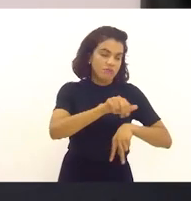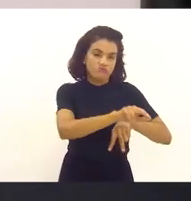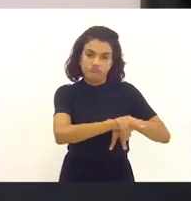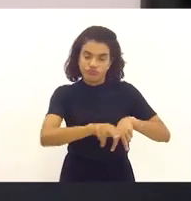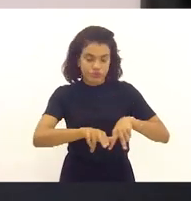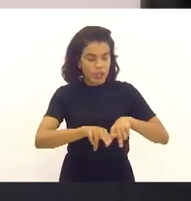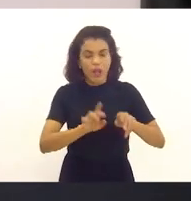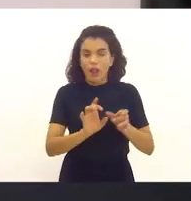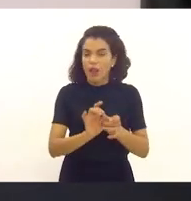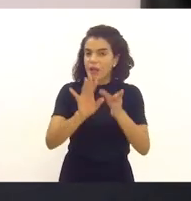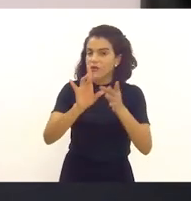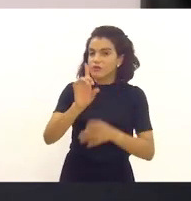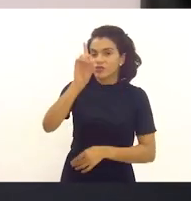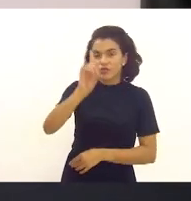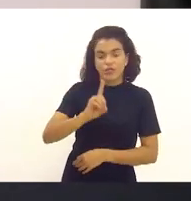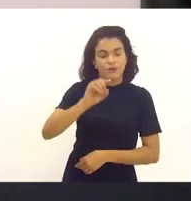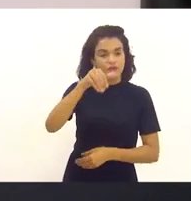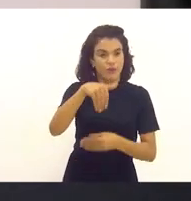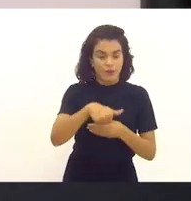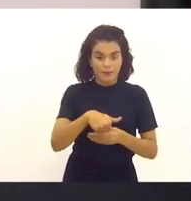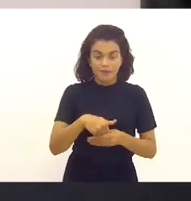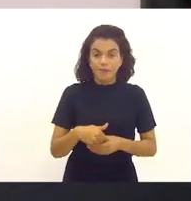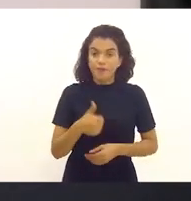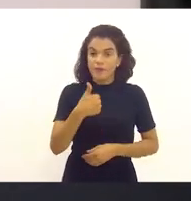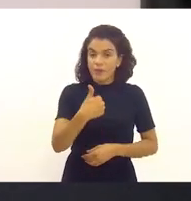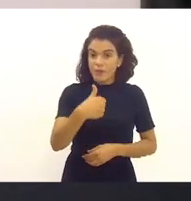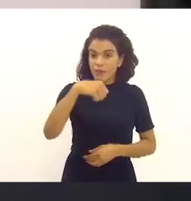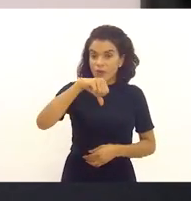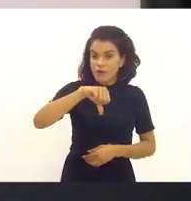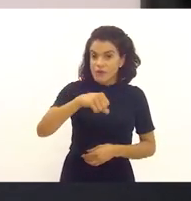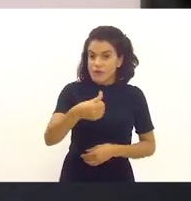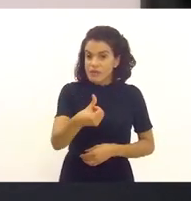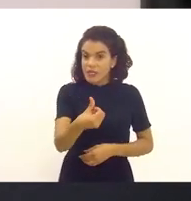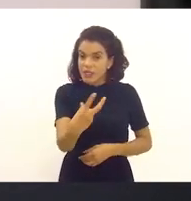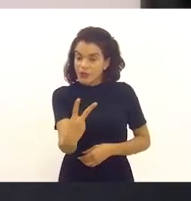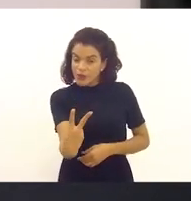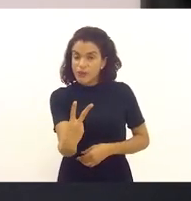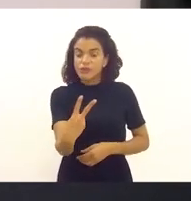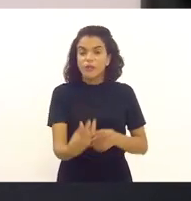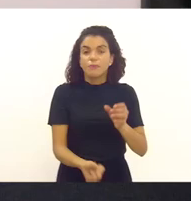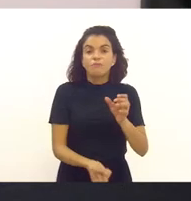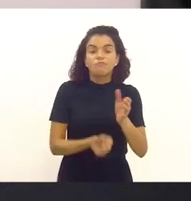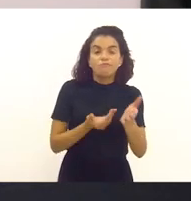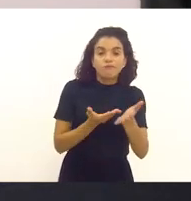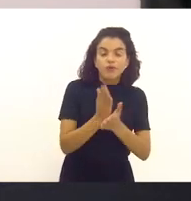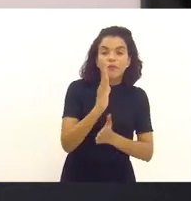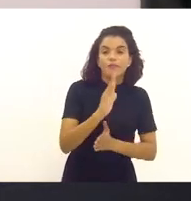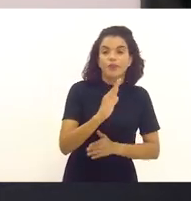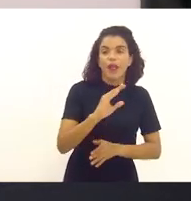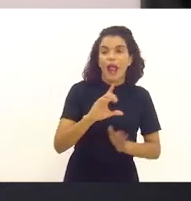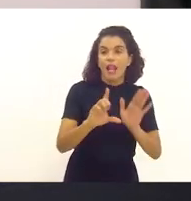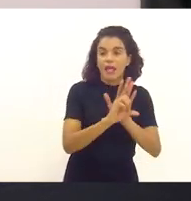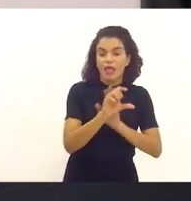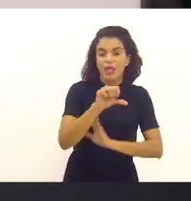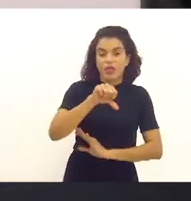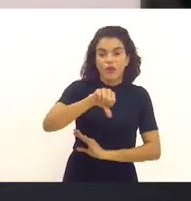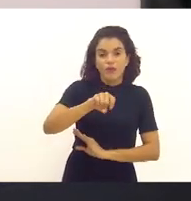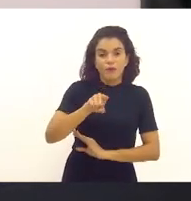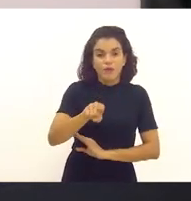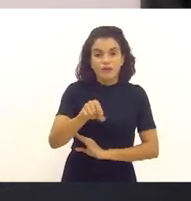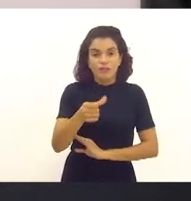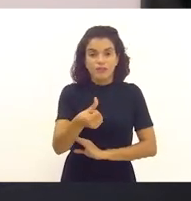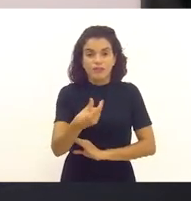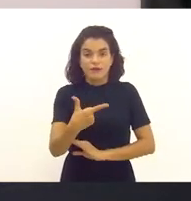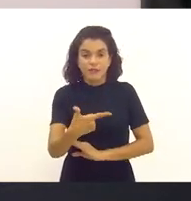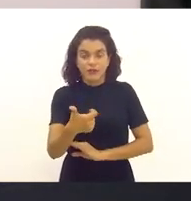passaram a ter o direito de votar em 1962 foi sancionada lei 4121 que dispõe sobre